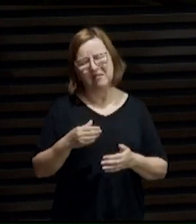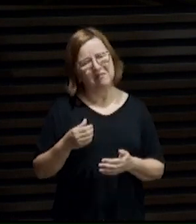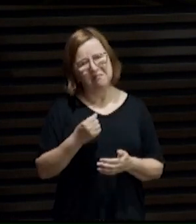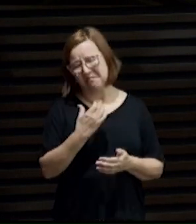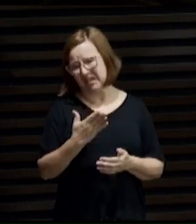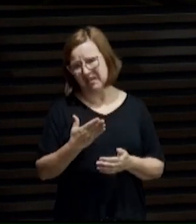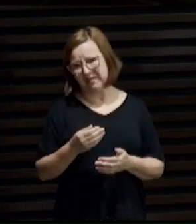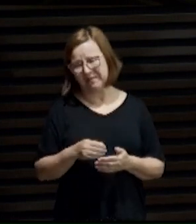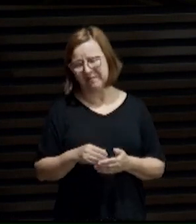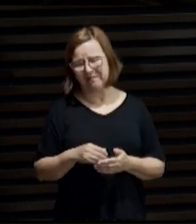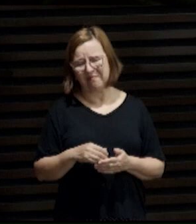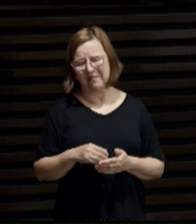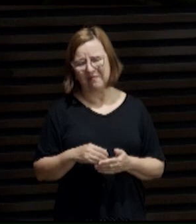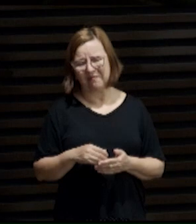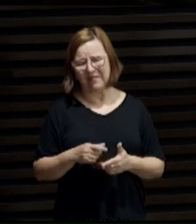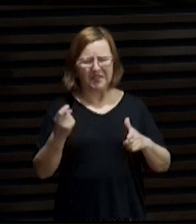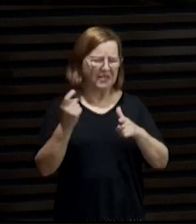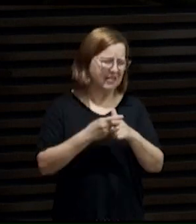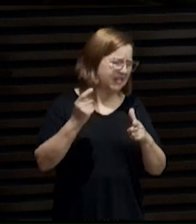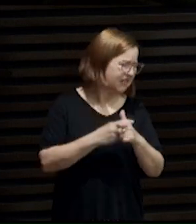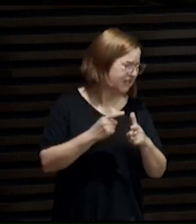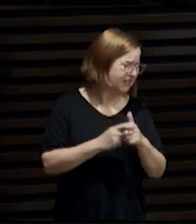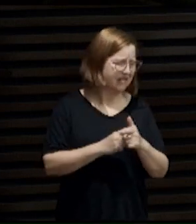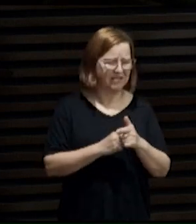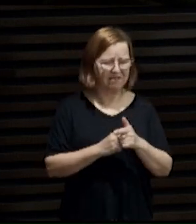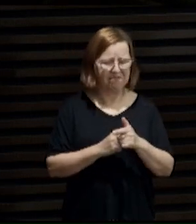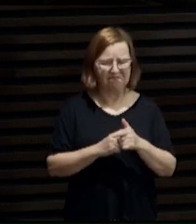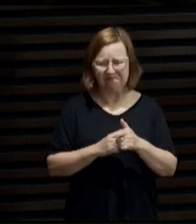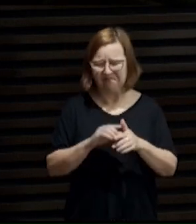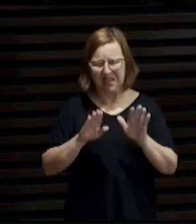Cheio de contas para pagar, algumas eu não consigo honrá-las.